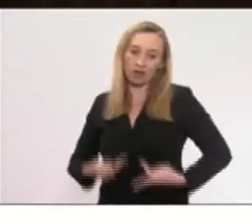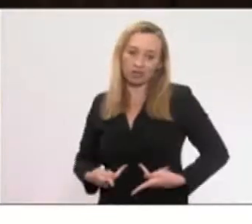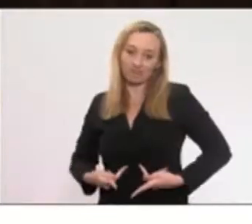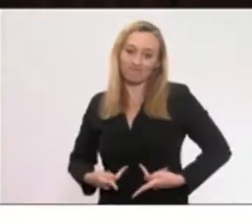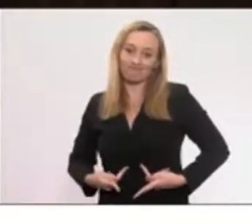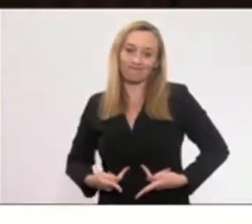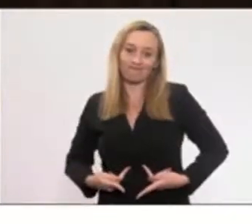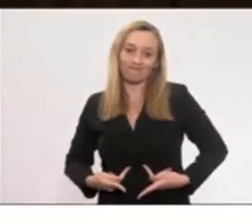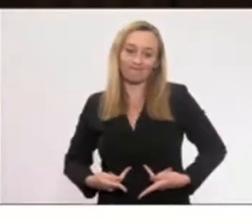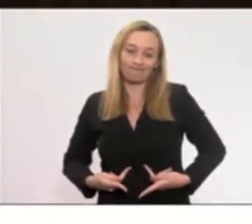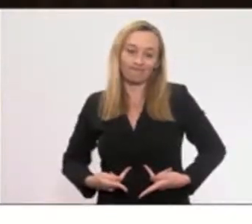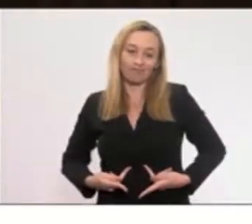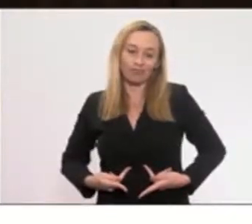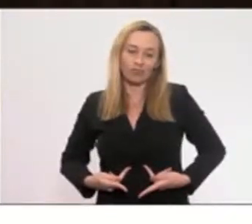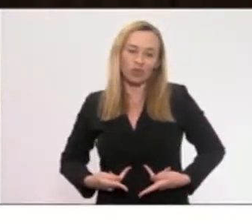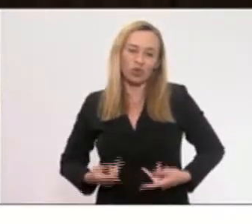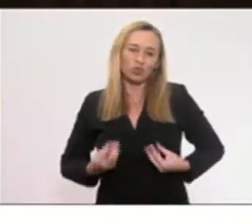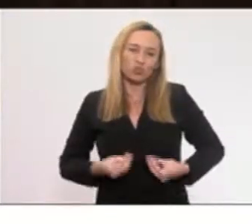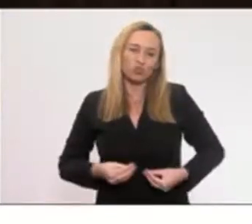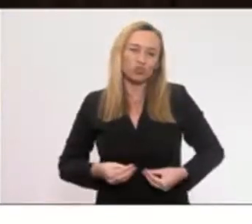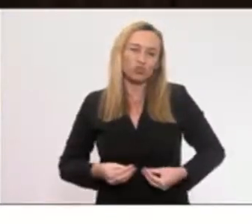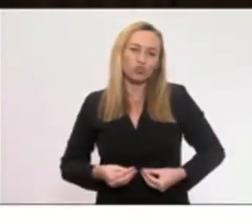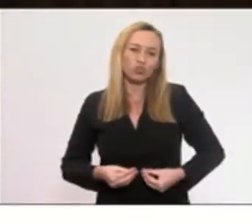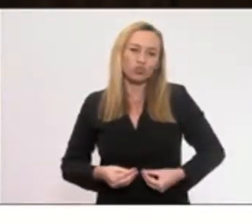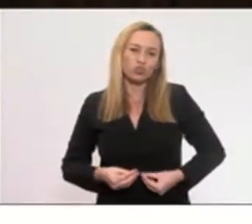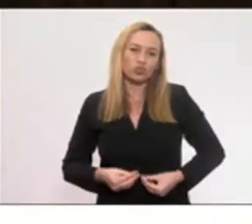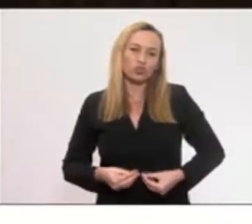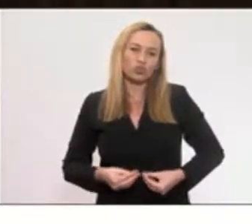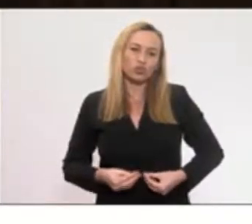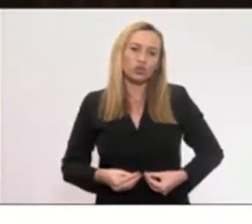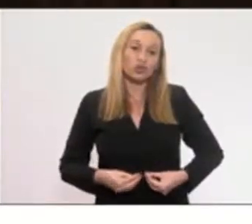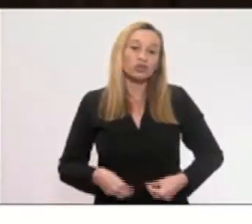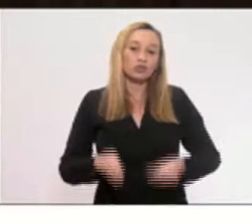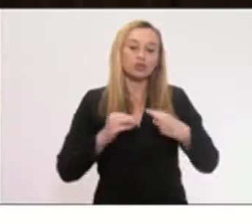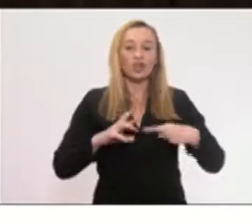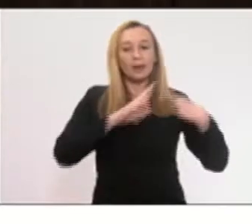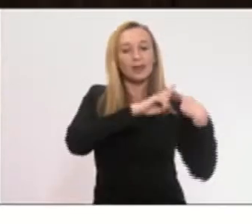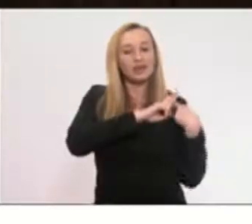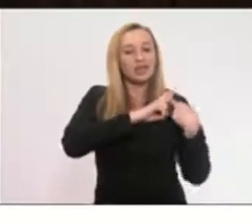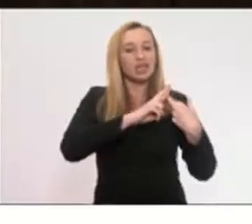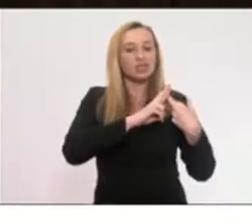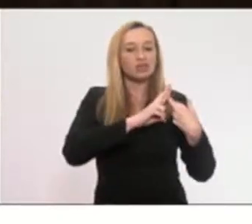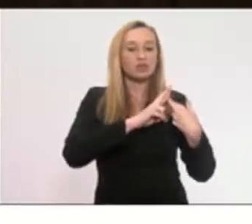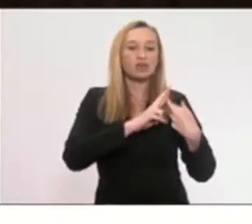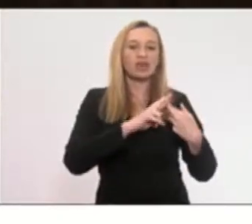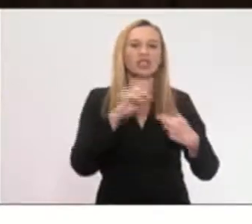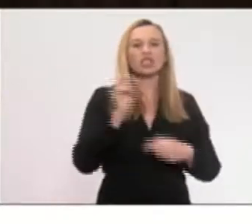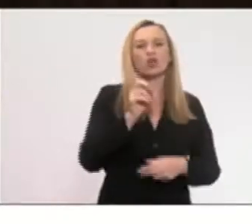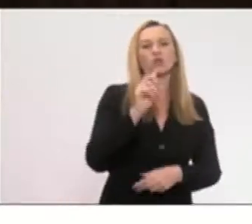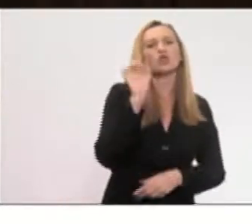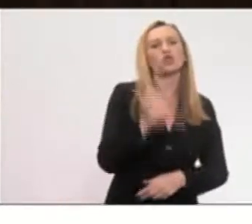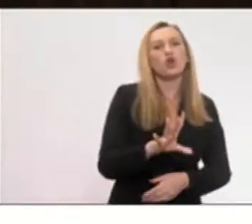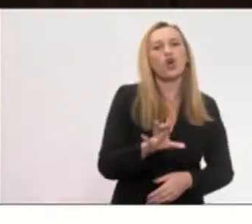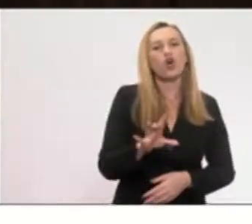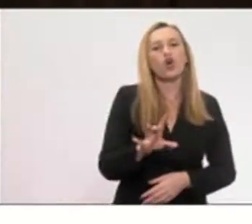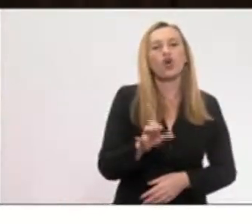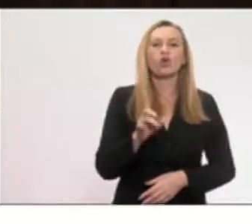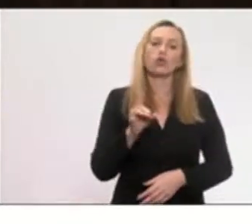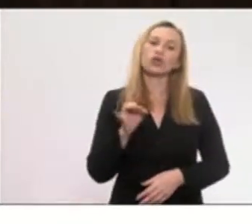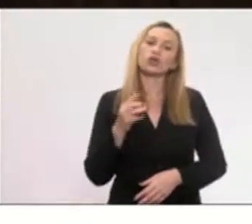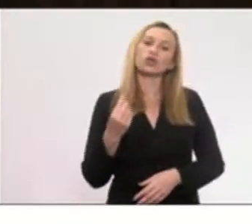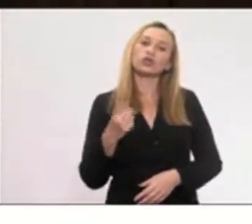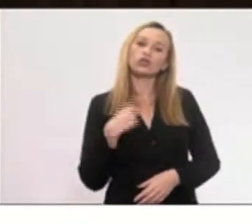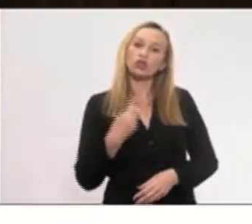no mínimo, nos trazer um pouco mais de responsabilidade, não só com o que